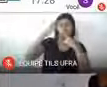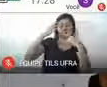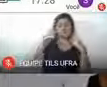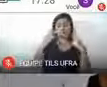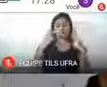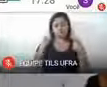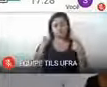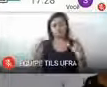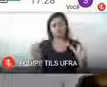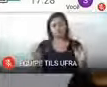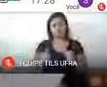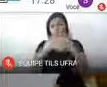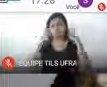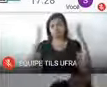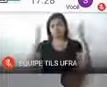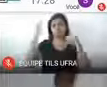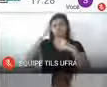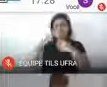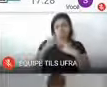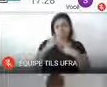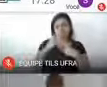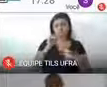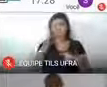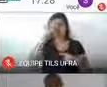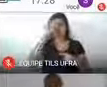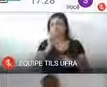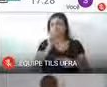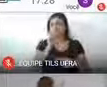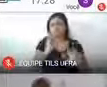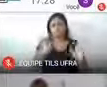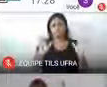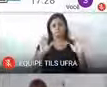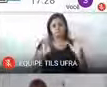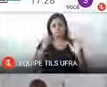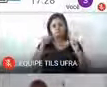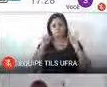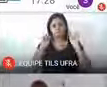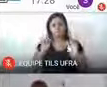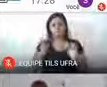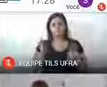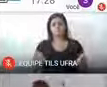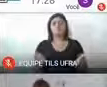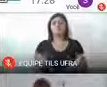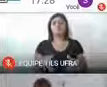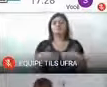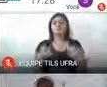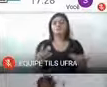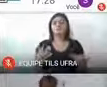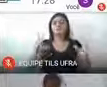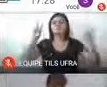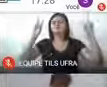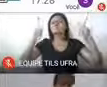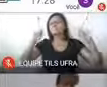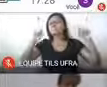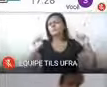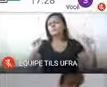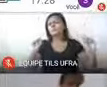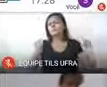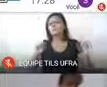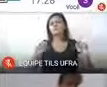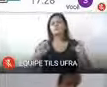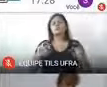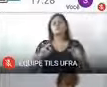que faz o pronunciamento da referida palavra. Então, essa questão dos tabus linguísticos é muito recorrente, é